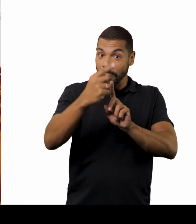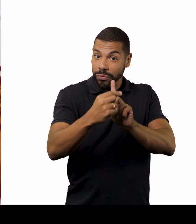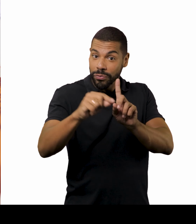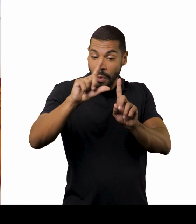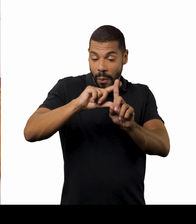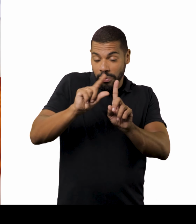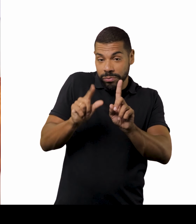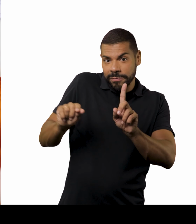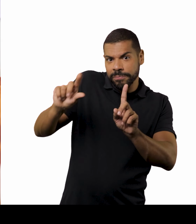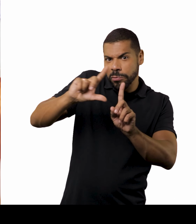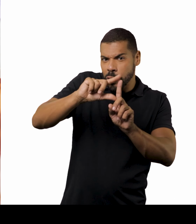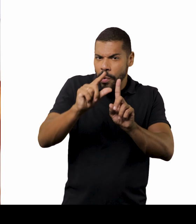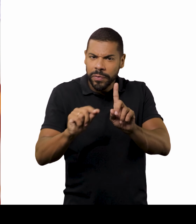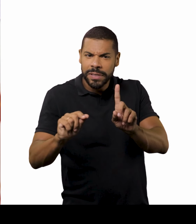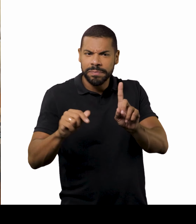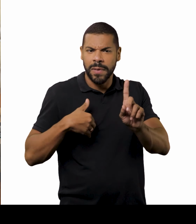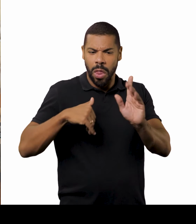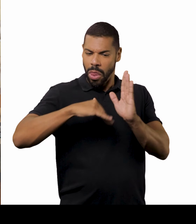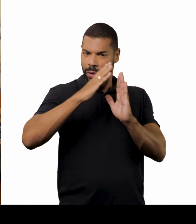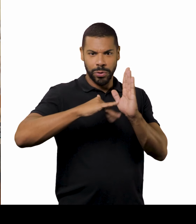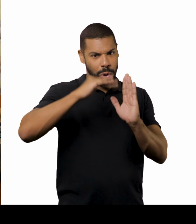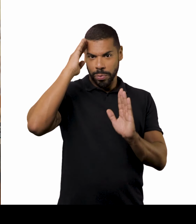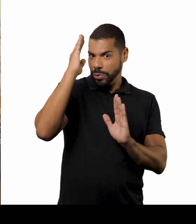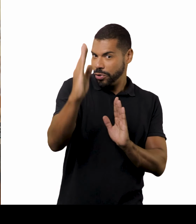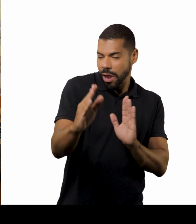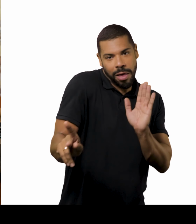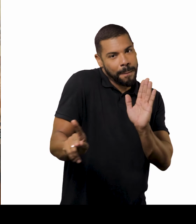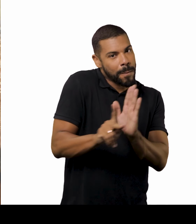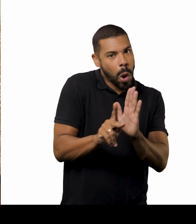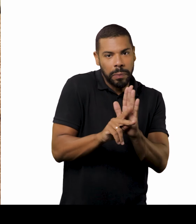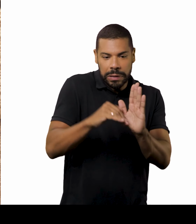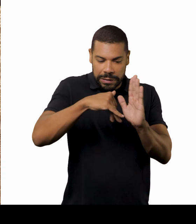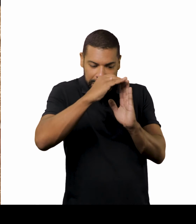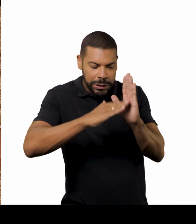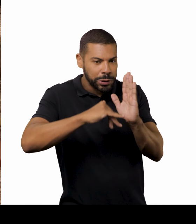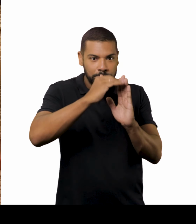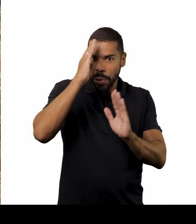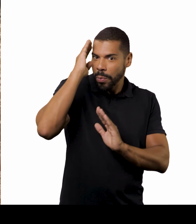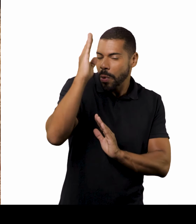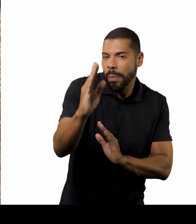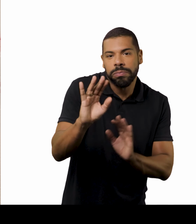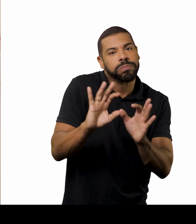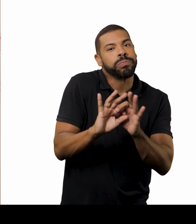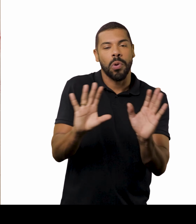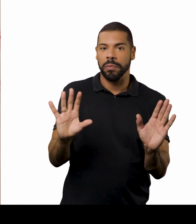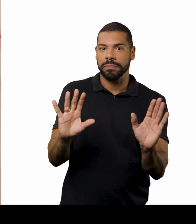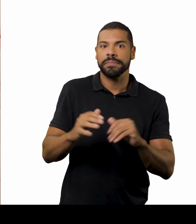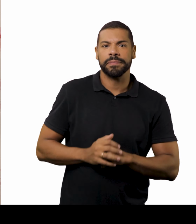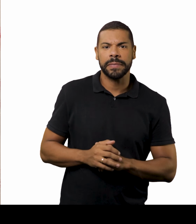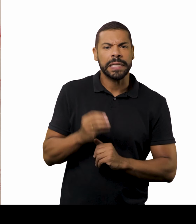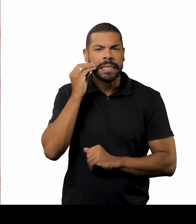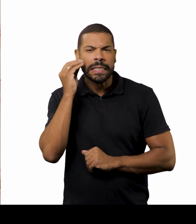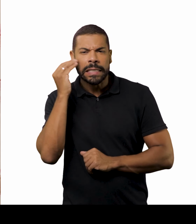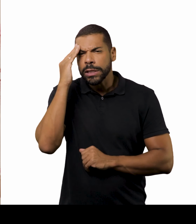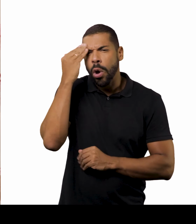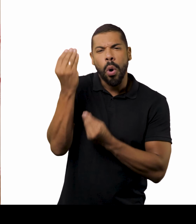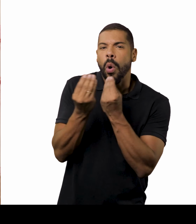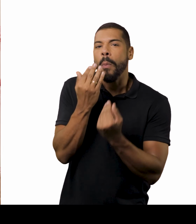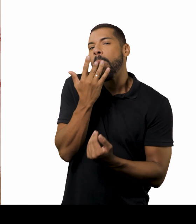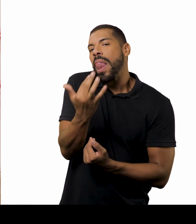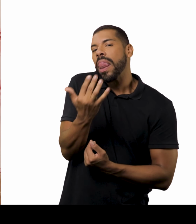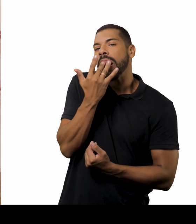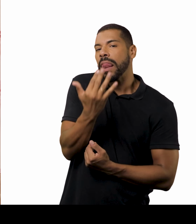muito dessa possibilidade de não ficar retocando, sabe? A história que tá aqui é a história que tá aqui, né? Escorreu é porque em algum momento eu ainda